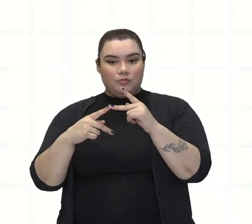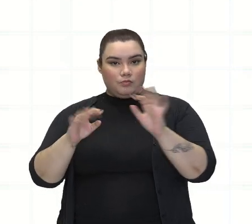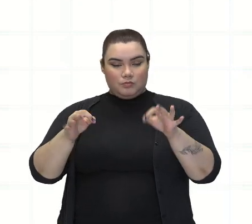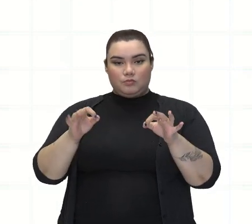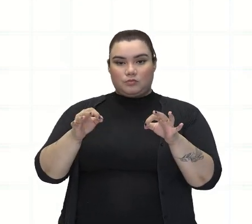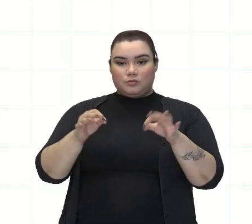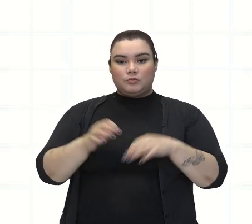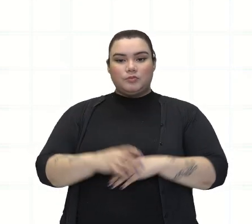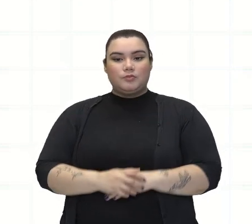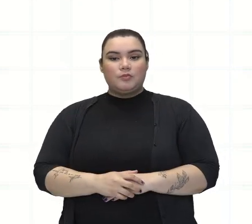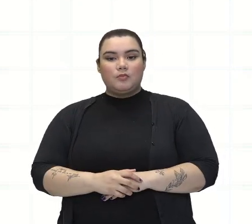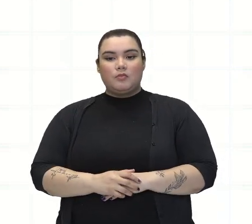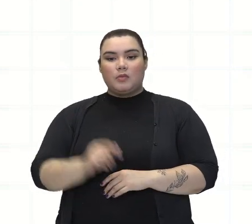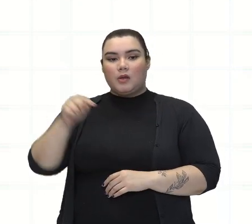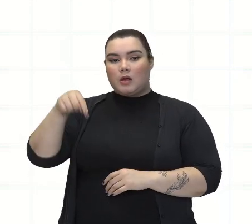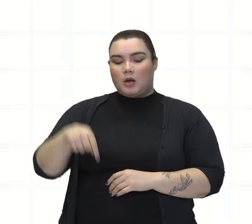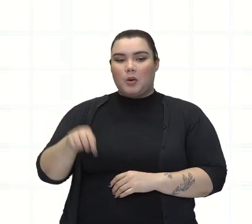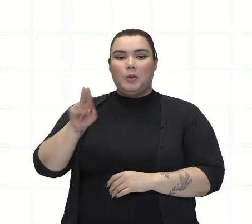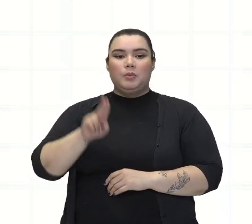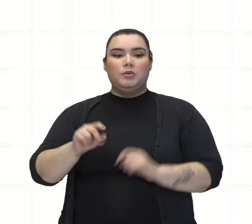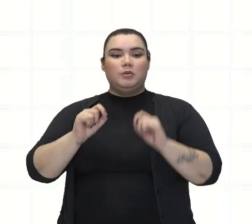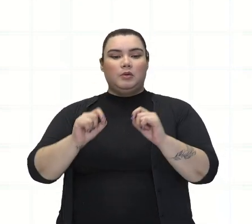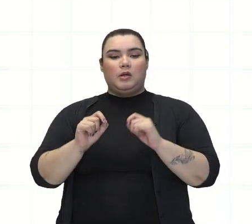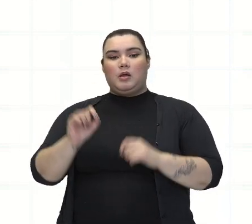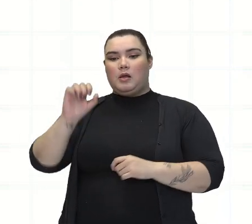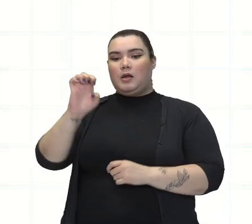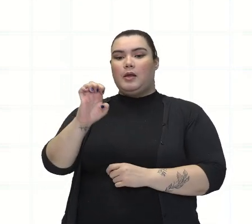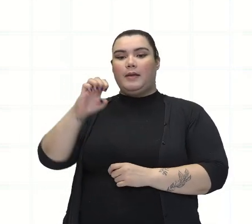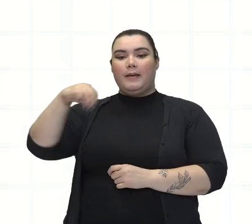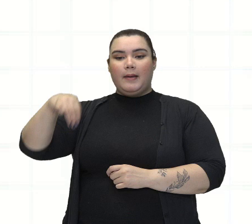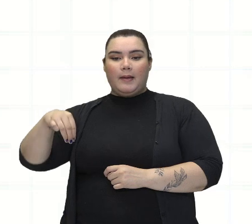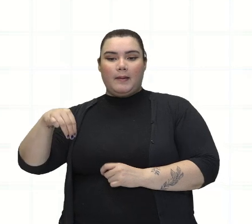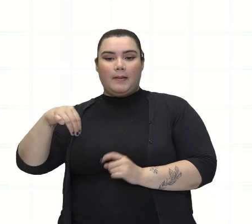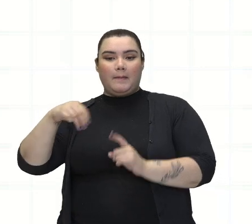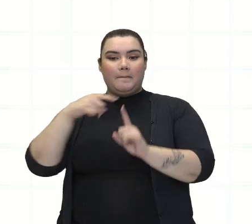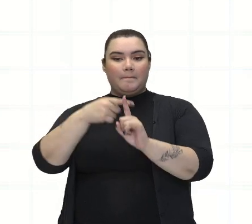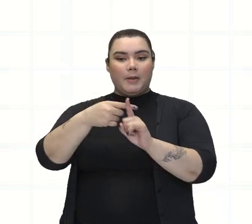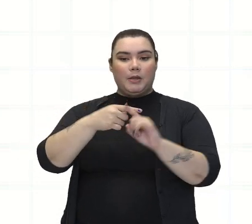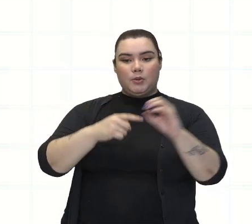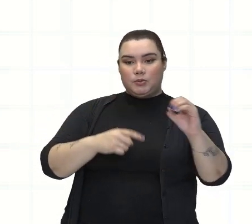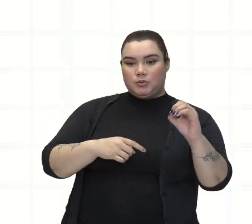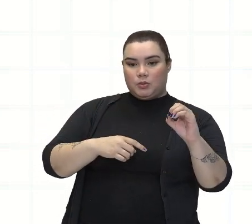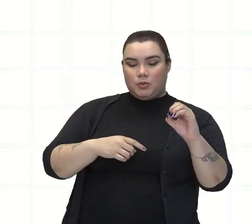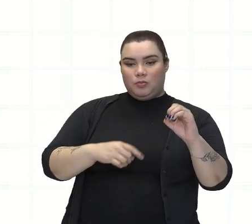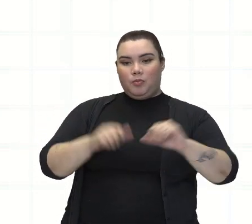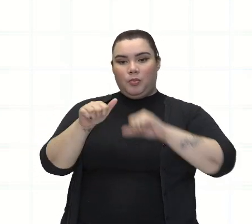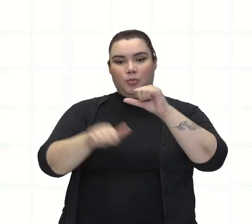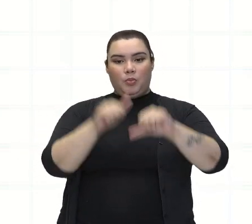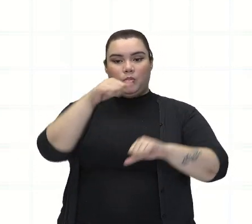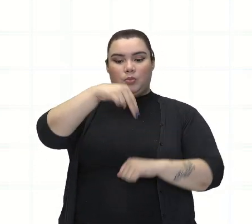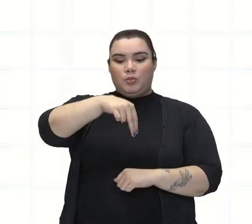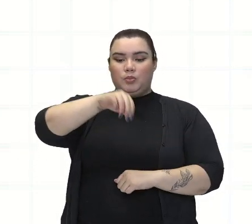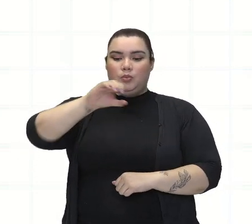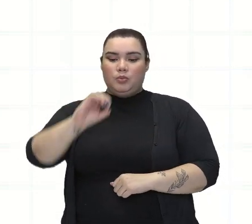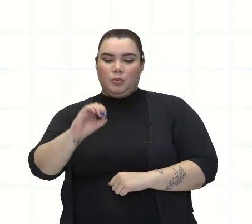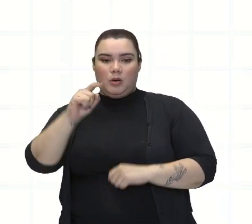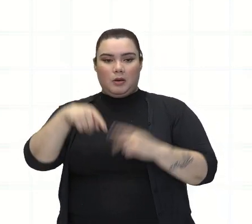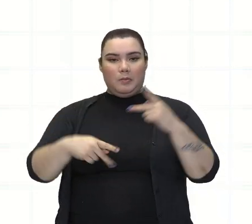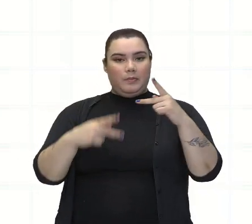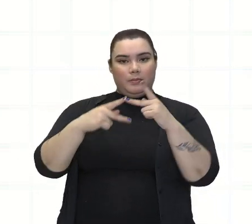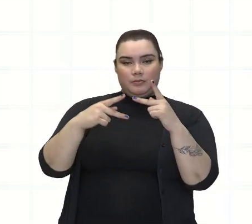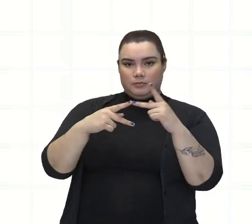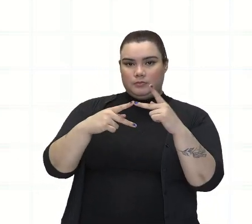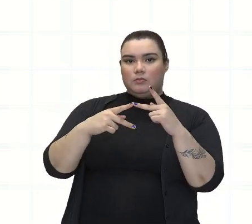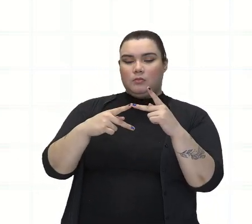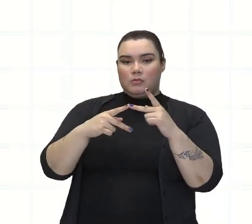certo? Que vem do em mais o ok? Então, temos também o substantivo e o